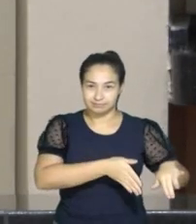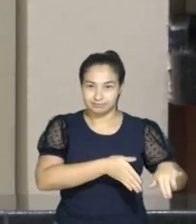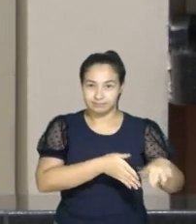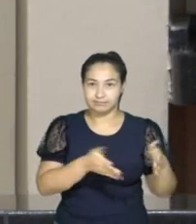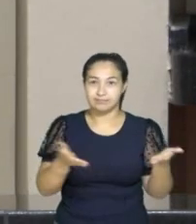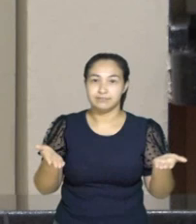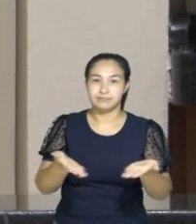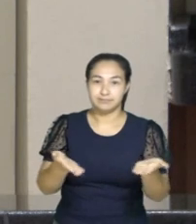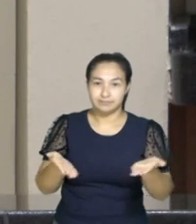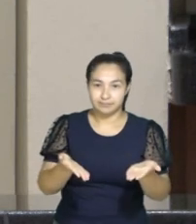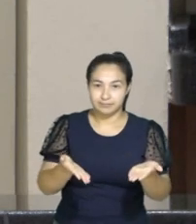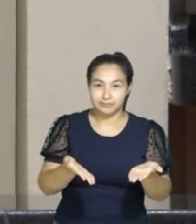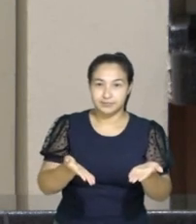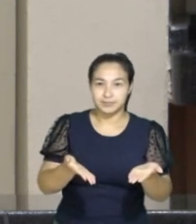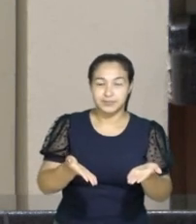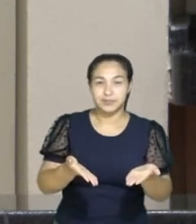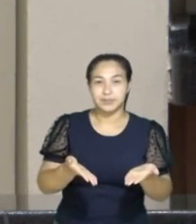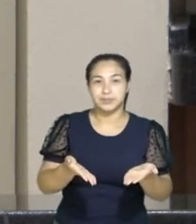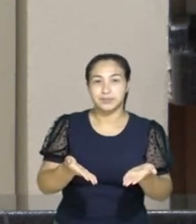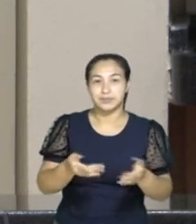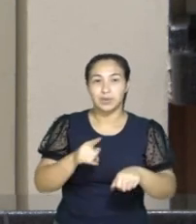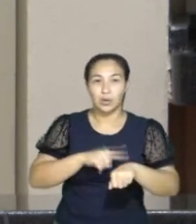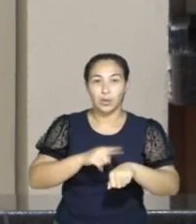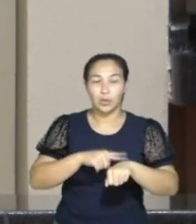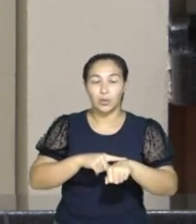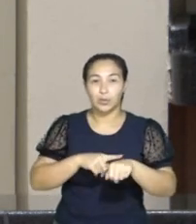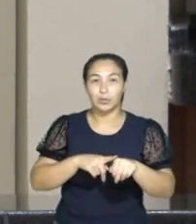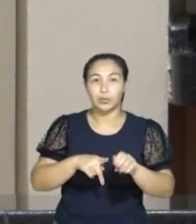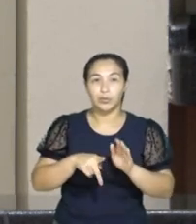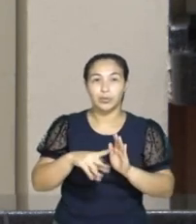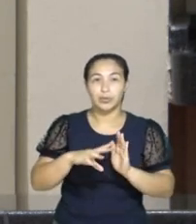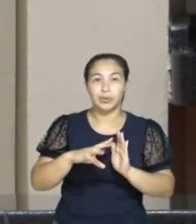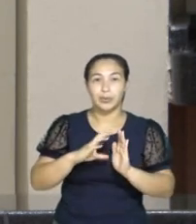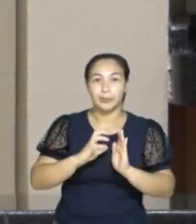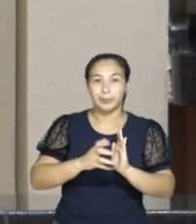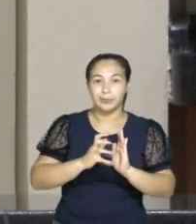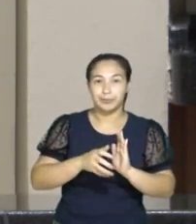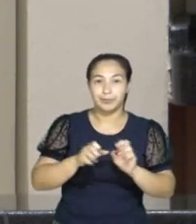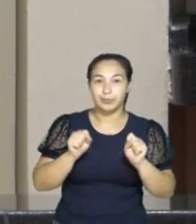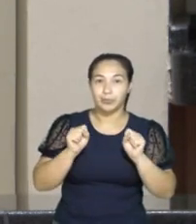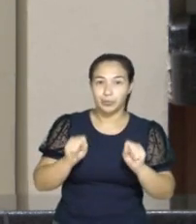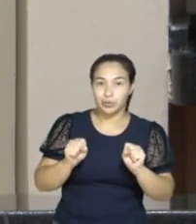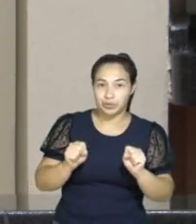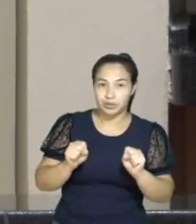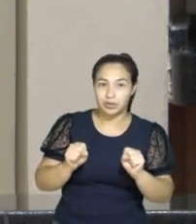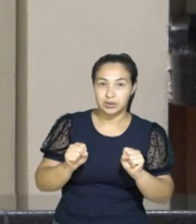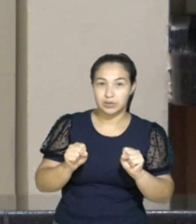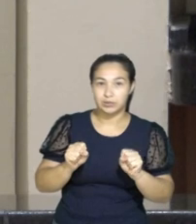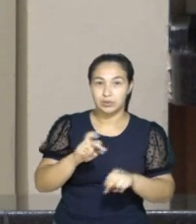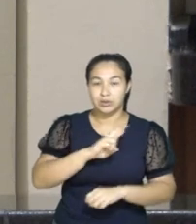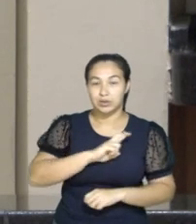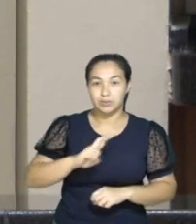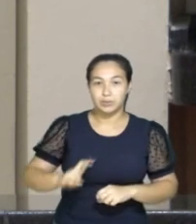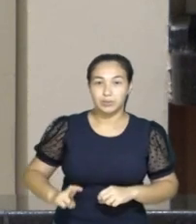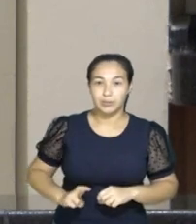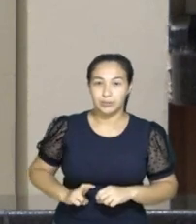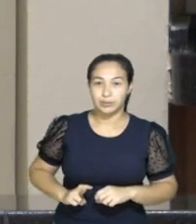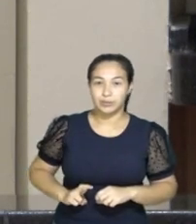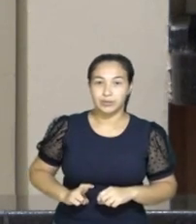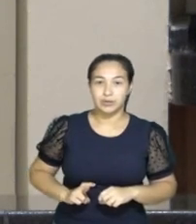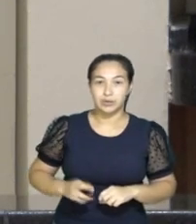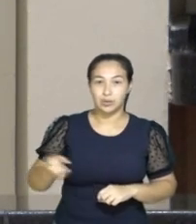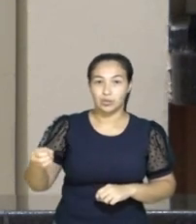na sequência o horário pertence ao bloco podemos Republicano e